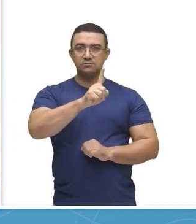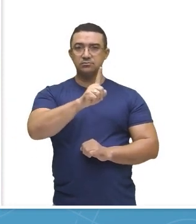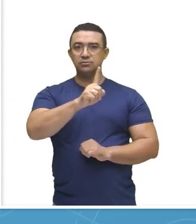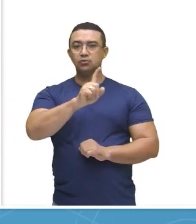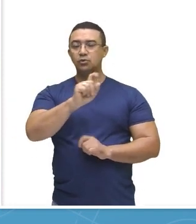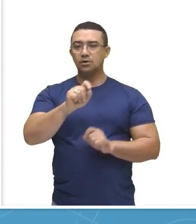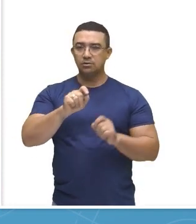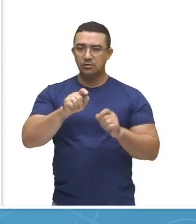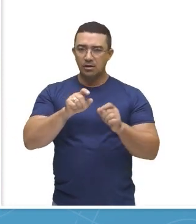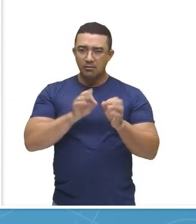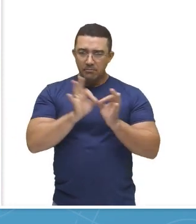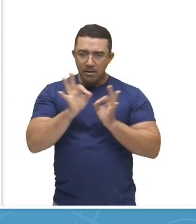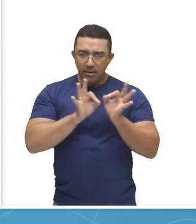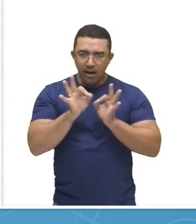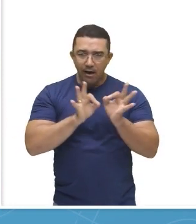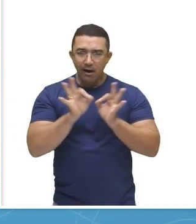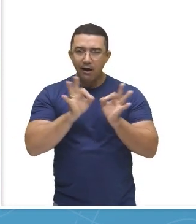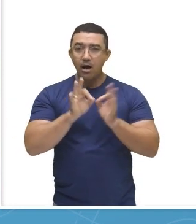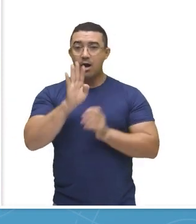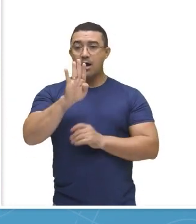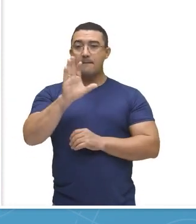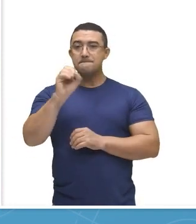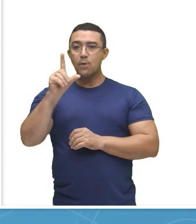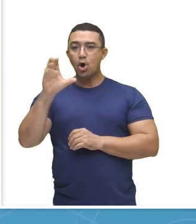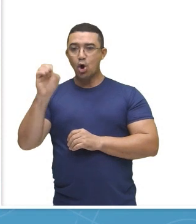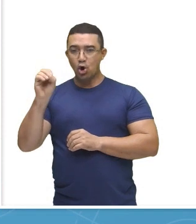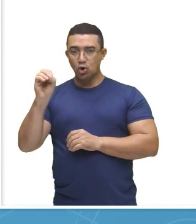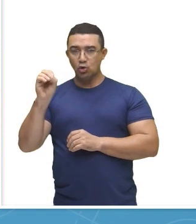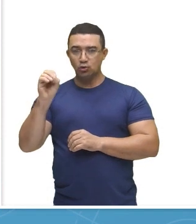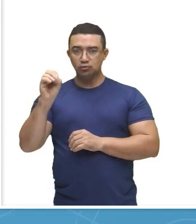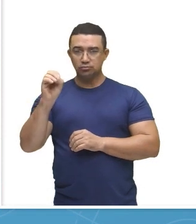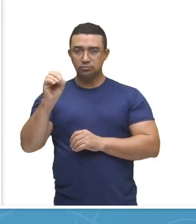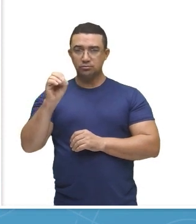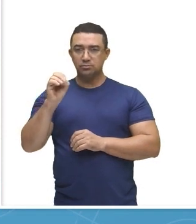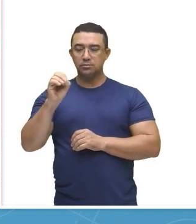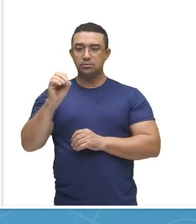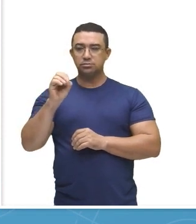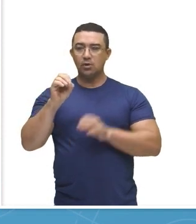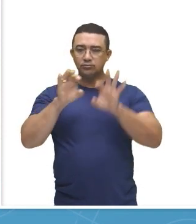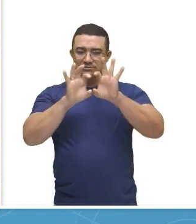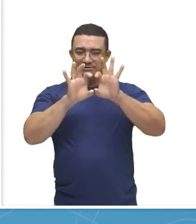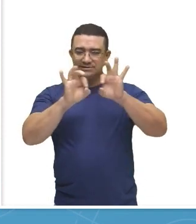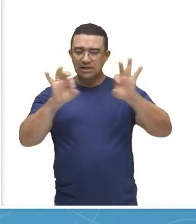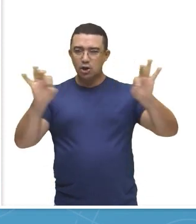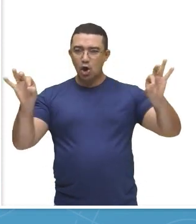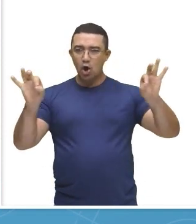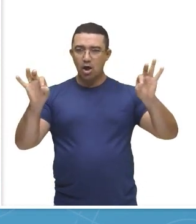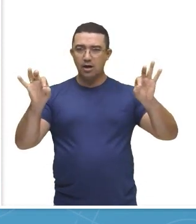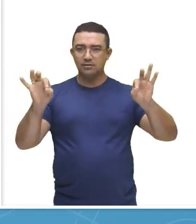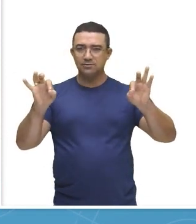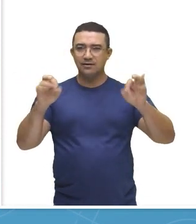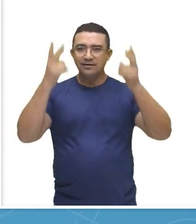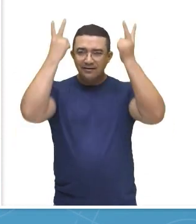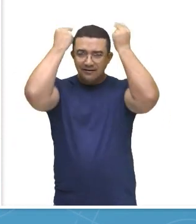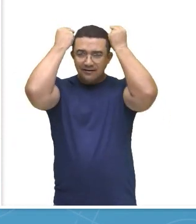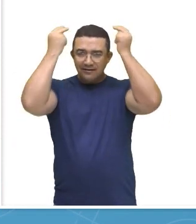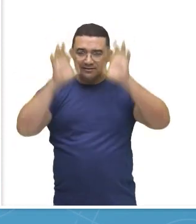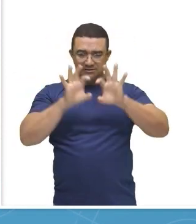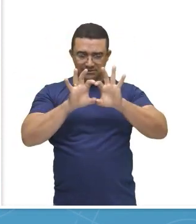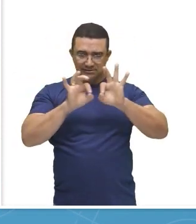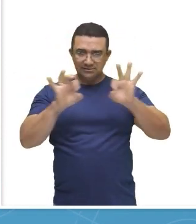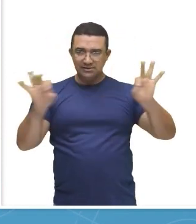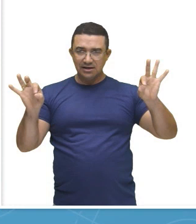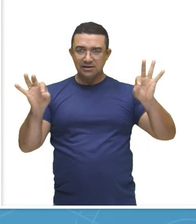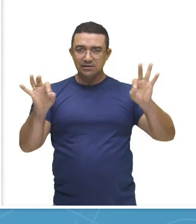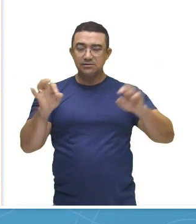a Lia vai fazer um bolo de cenoura. Vocês gostam de bolo de cenoura, gente? Então, ela vai fazer um bolo de cenoura. Então, isso aqui